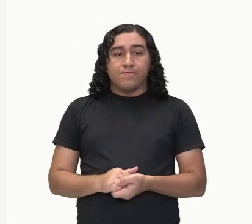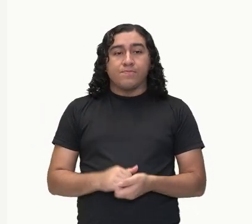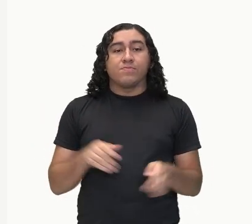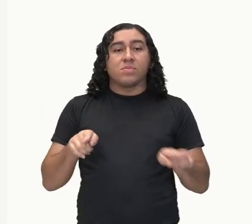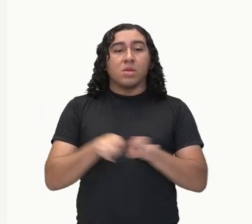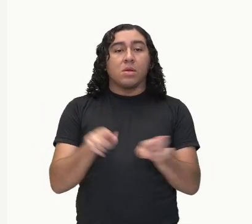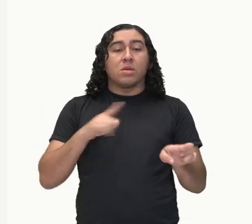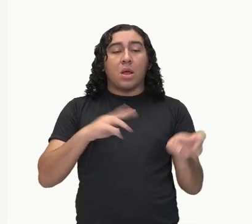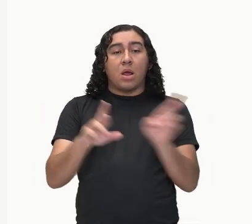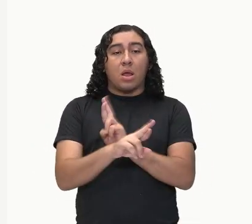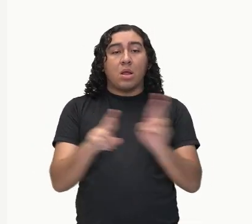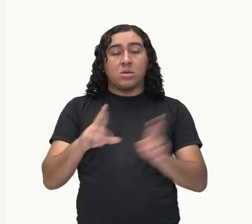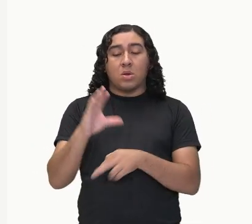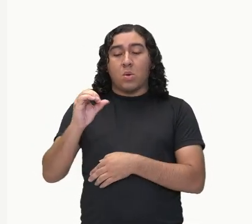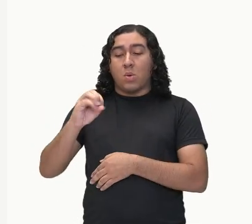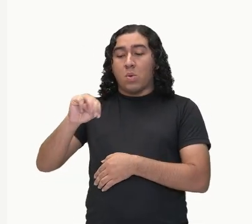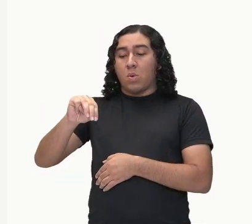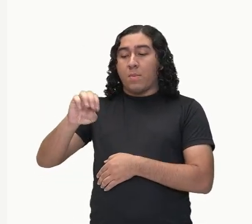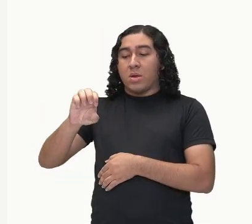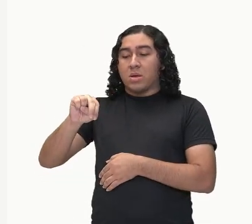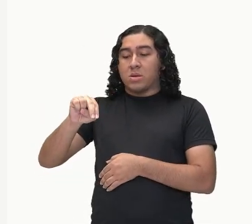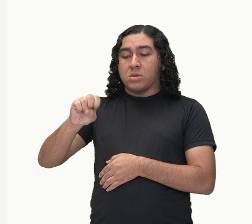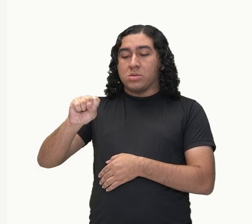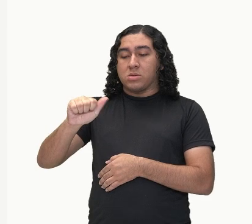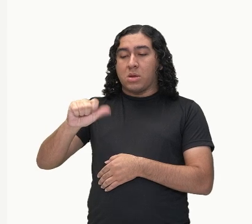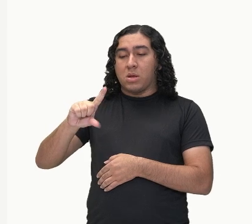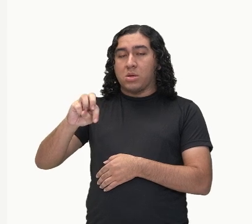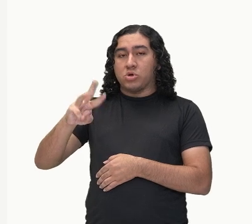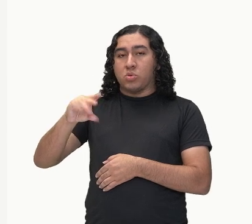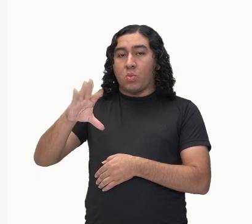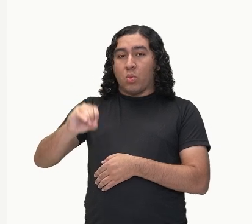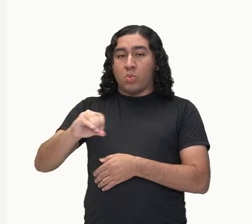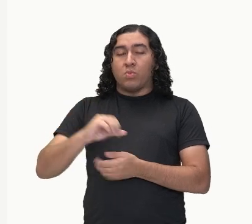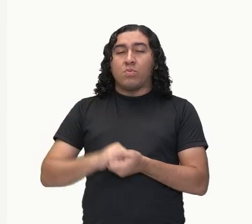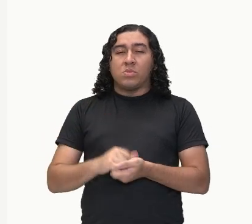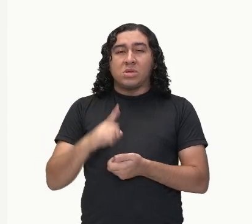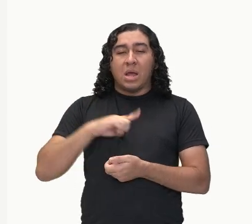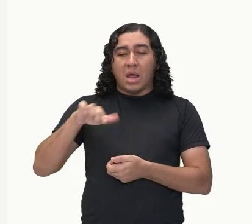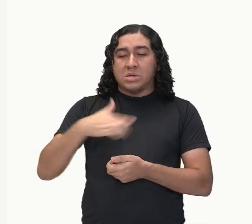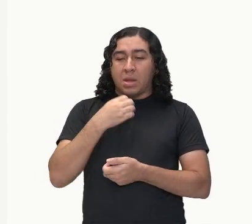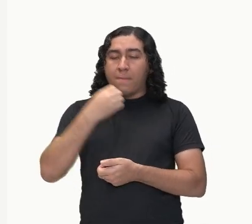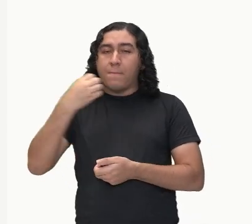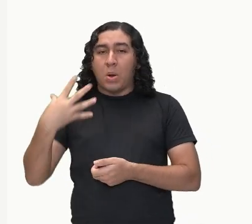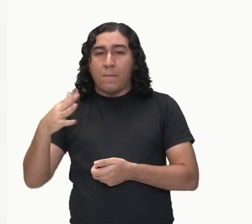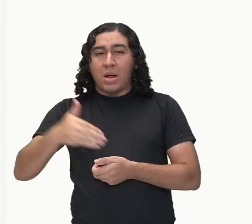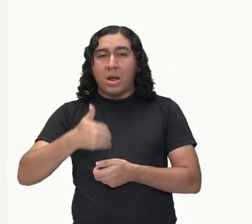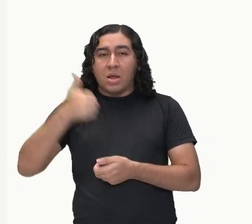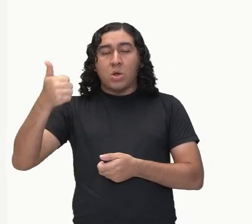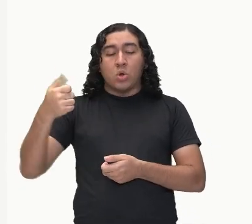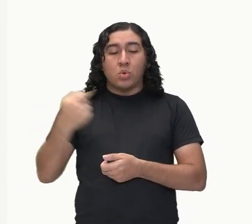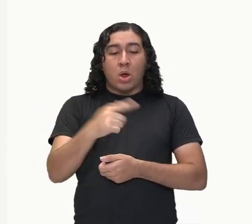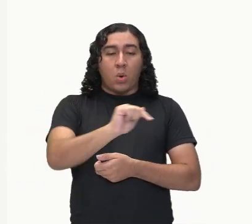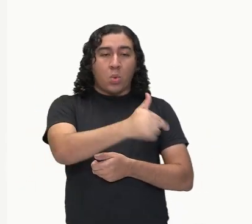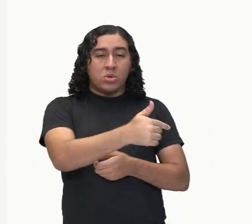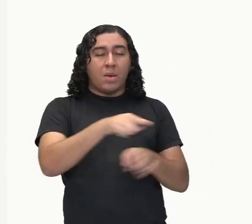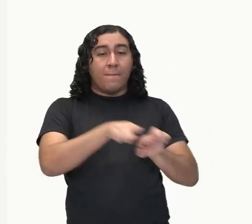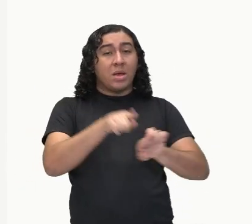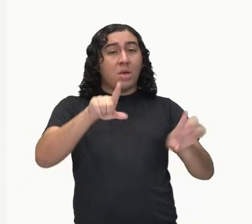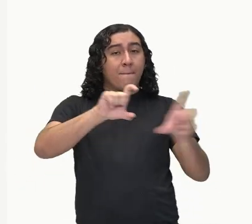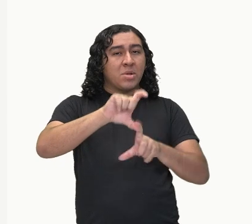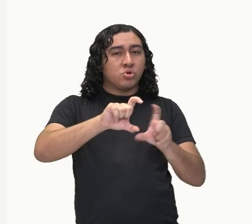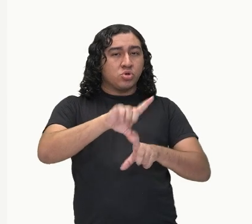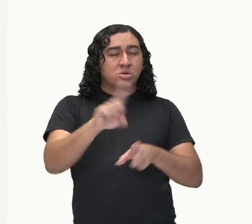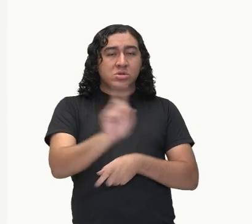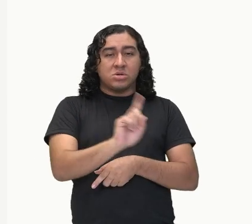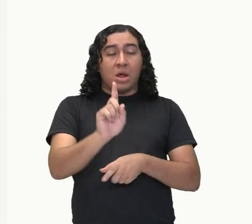de comensalismo, que é quando uma espécie se beneficia da outra, mas não a prejudica, tá?